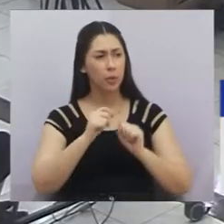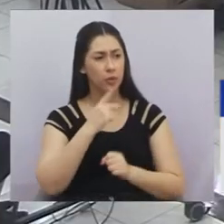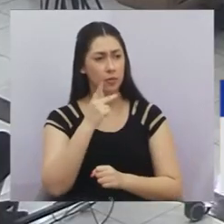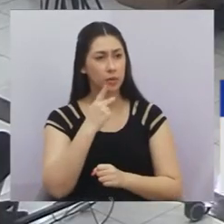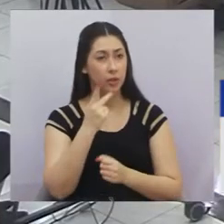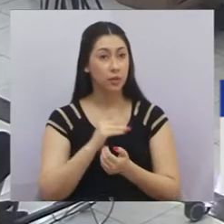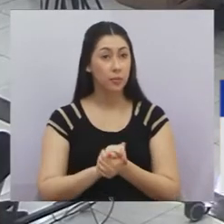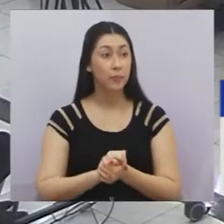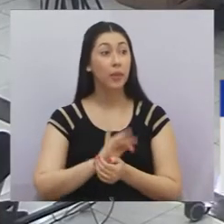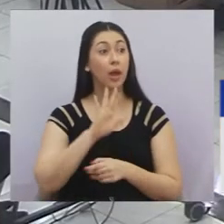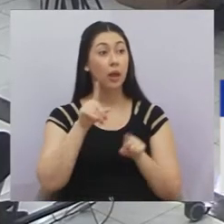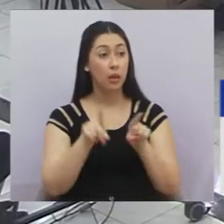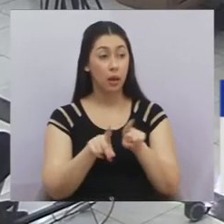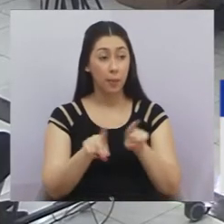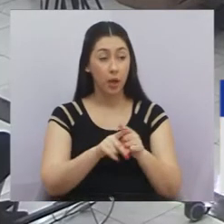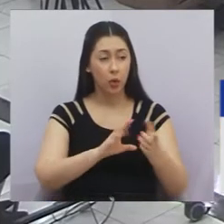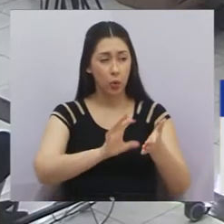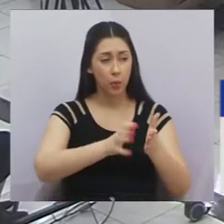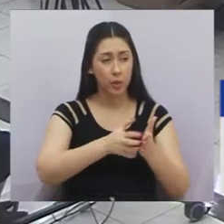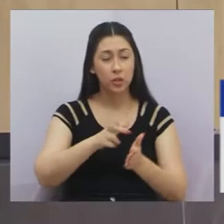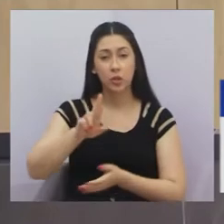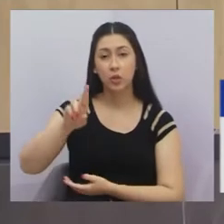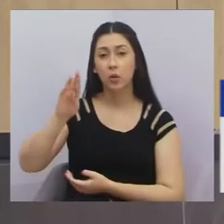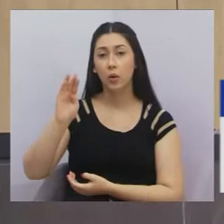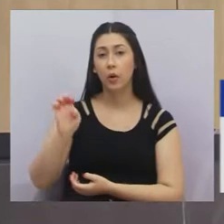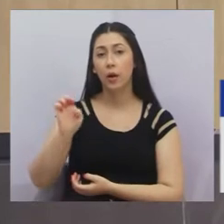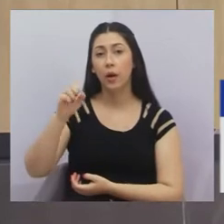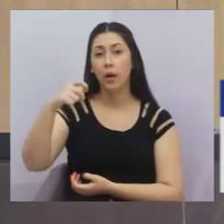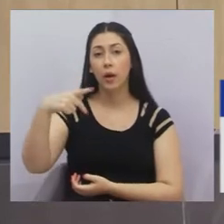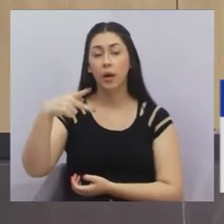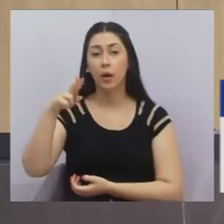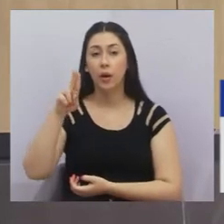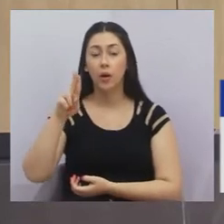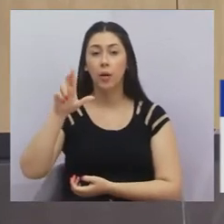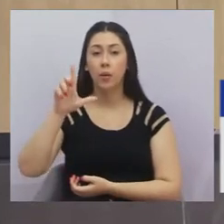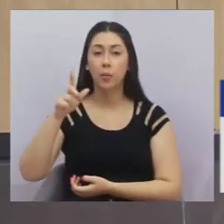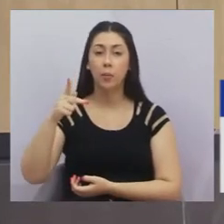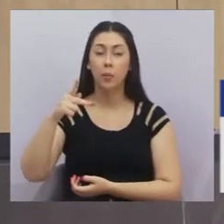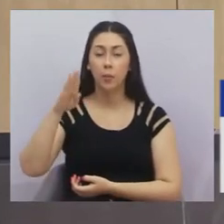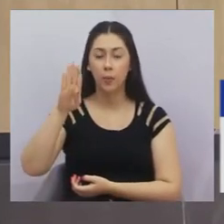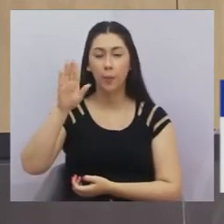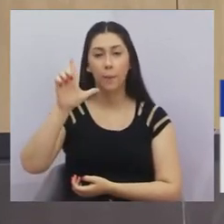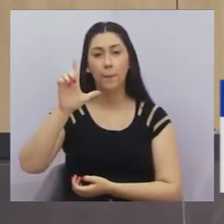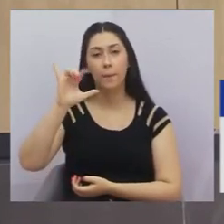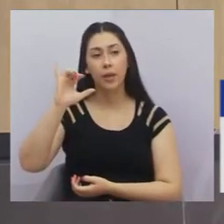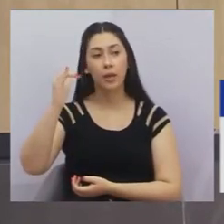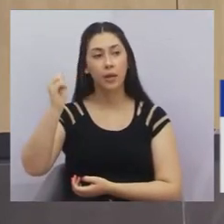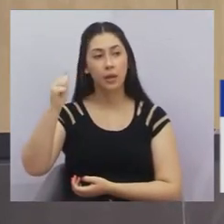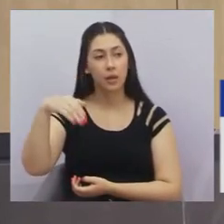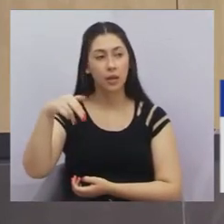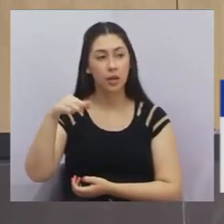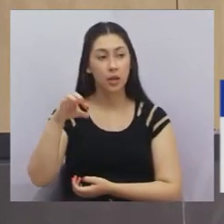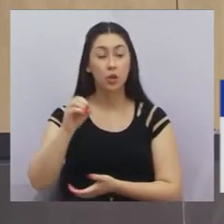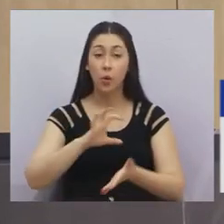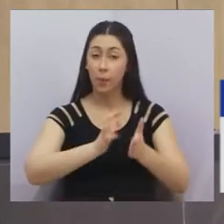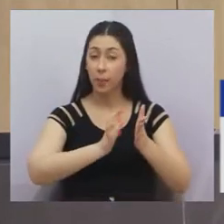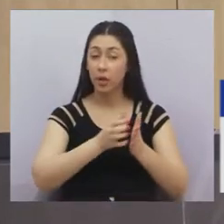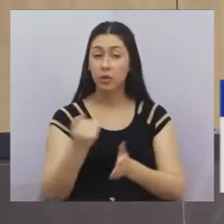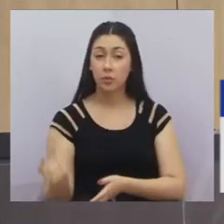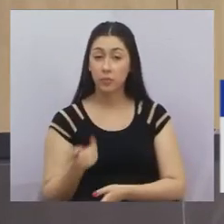vereador. Inclusive, o Republicanos, ele é um partido importante, até